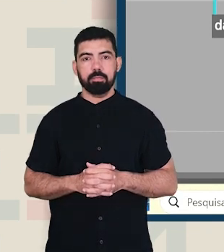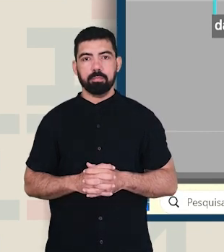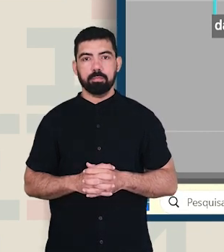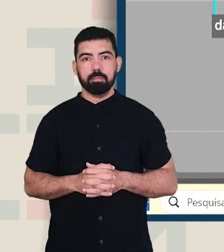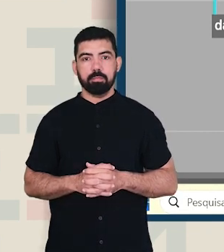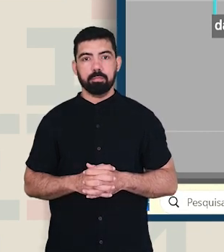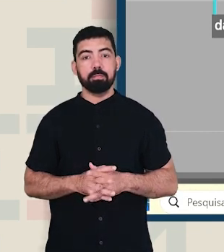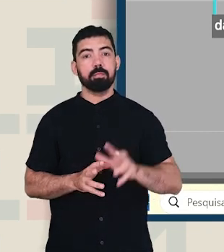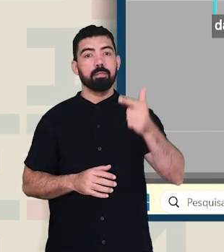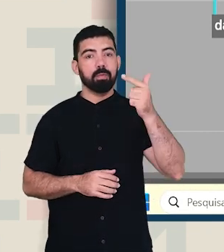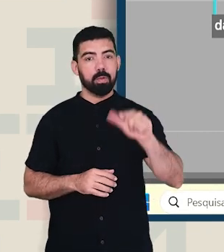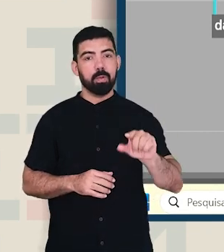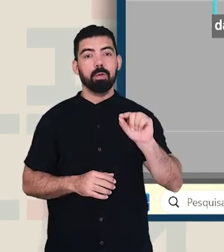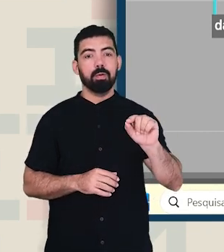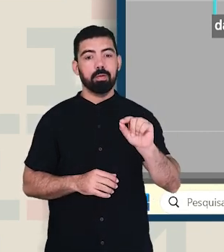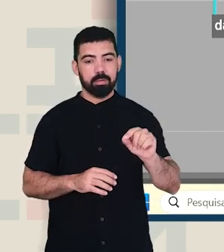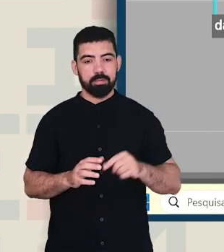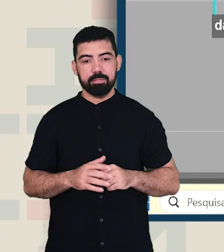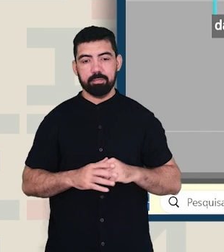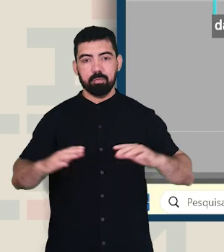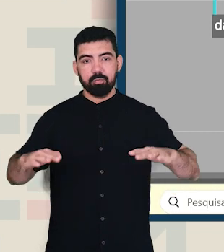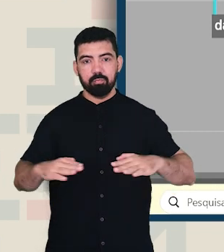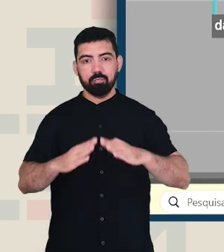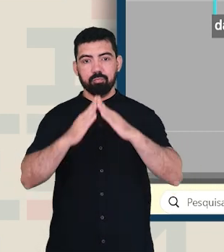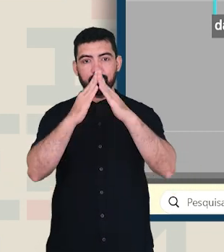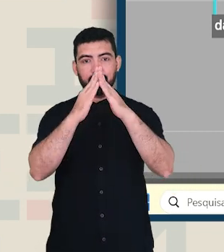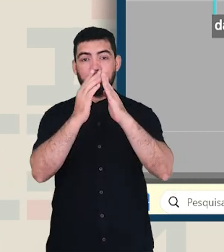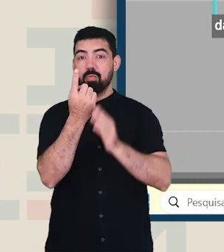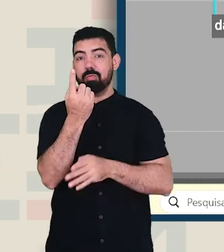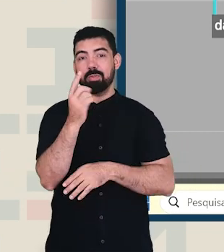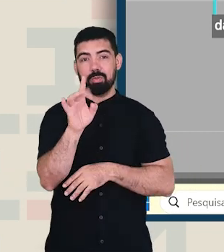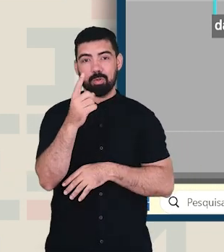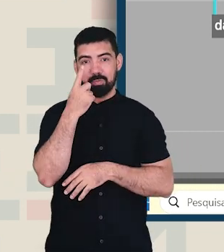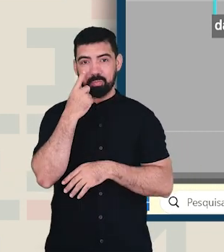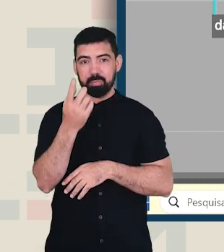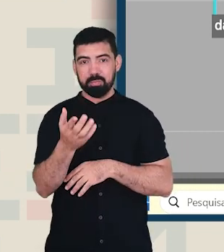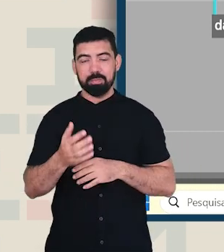E de novo, a onda central.